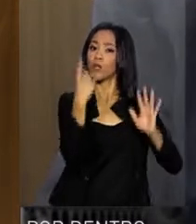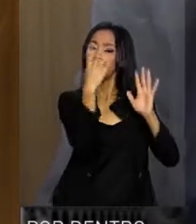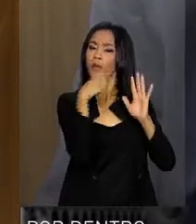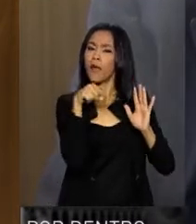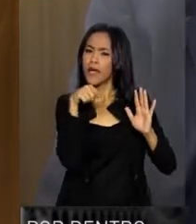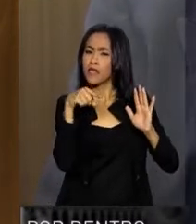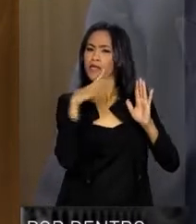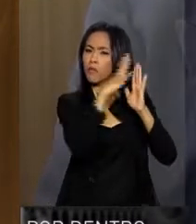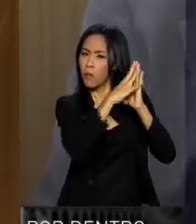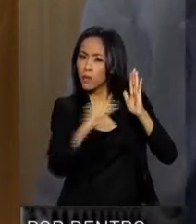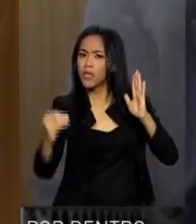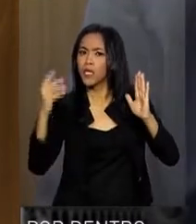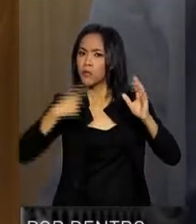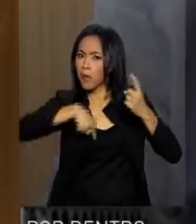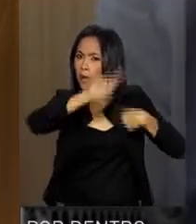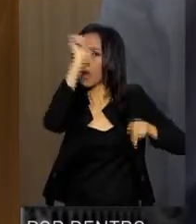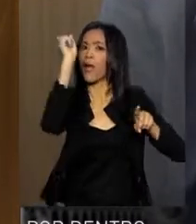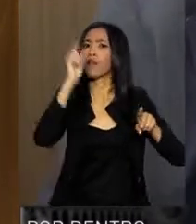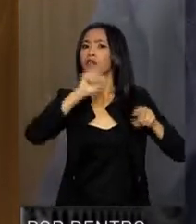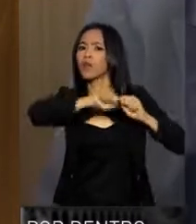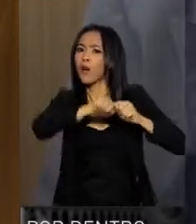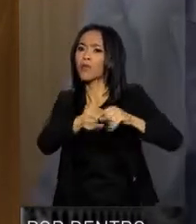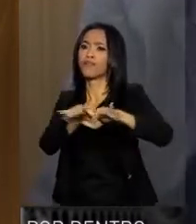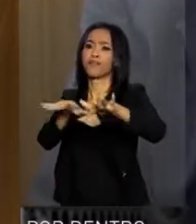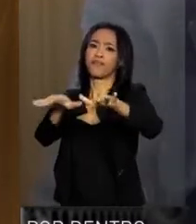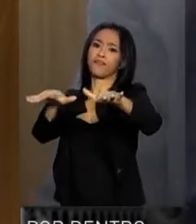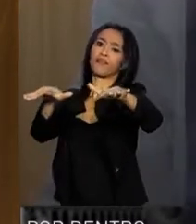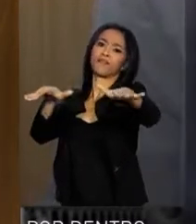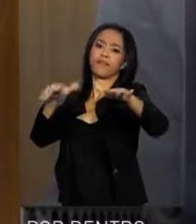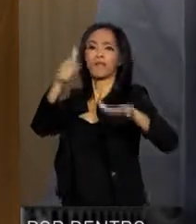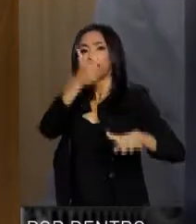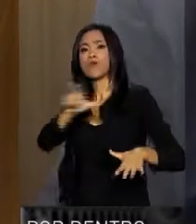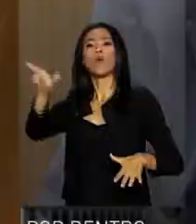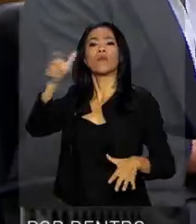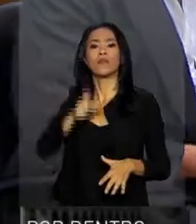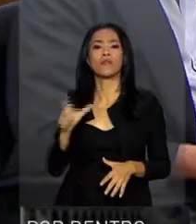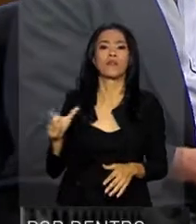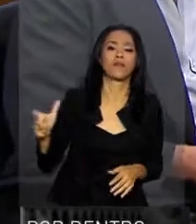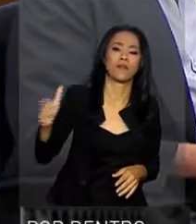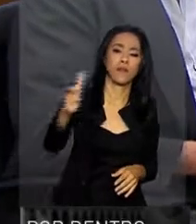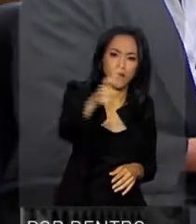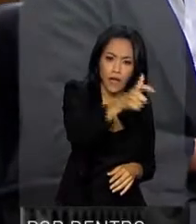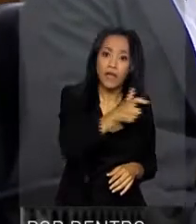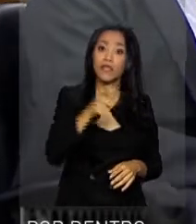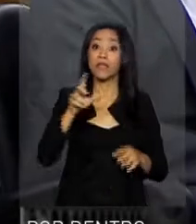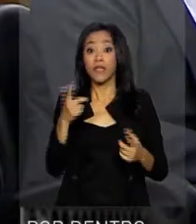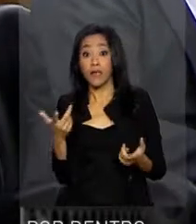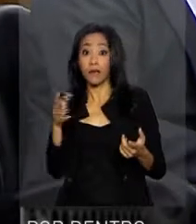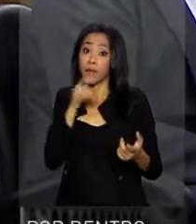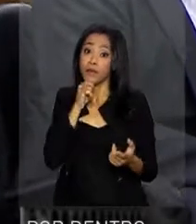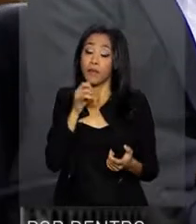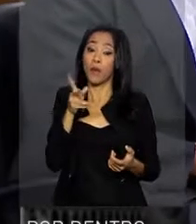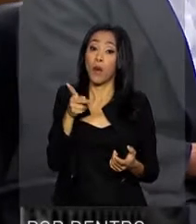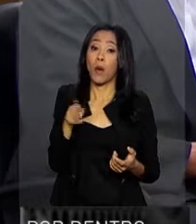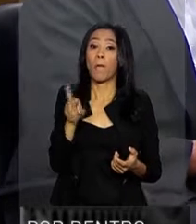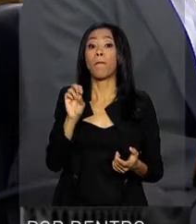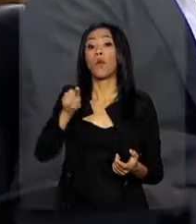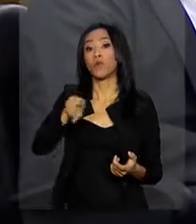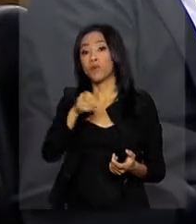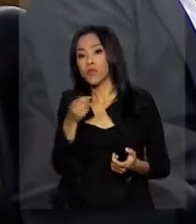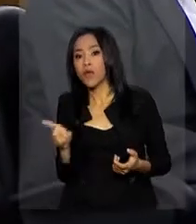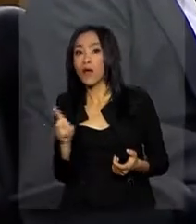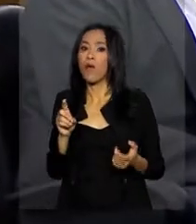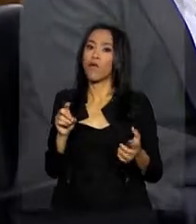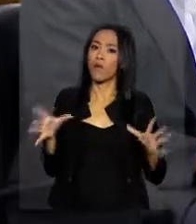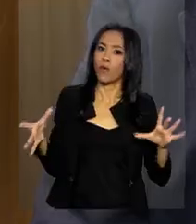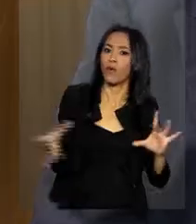muito bem sucedidas na amazônia que possam compatibilizar a produção com o meio ambiente por exemplo a moratória da soja